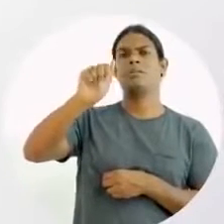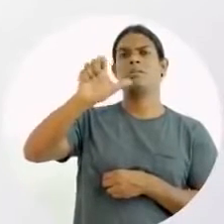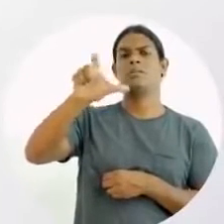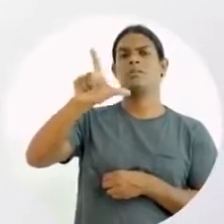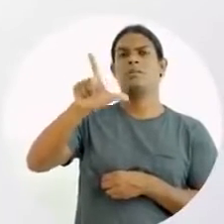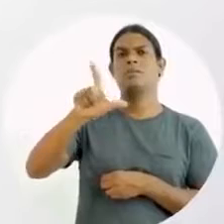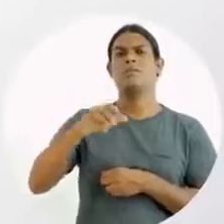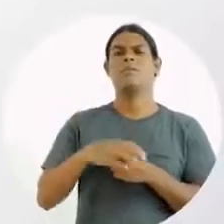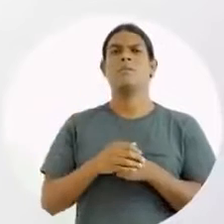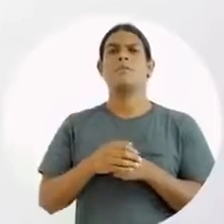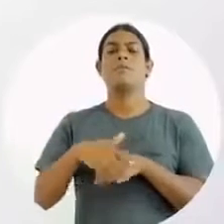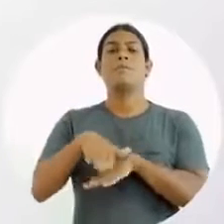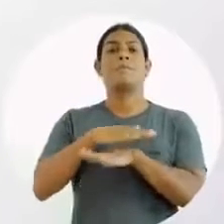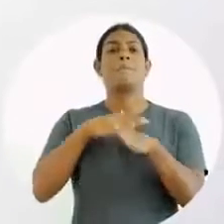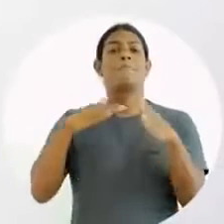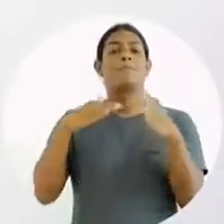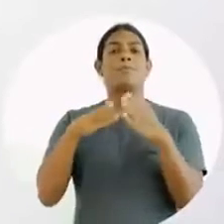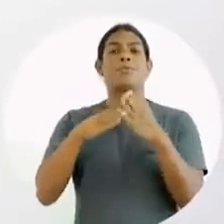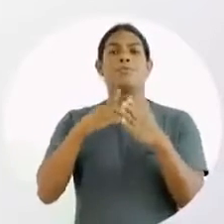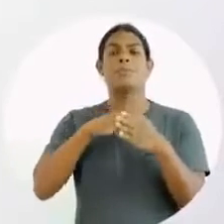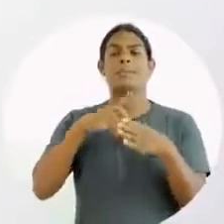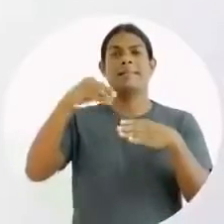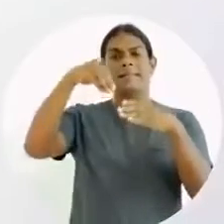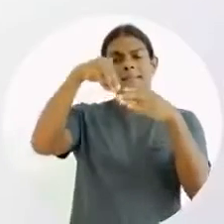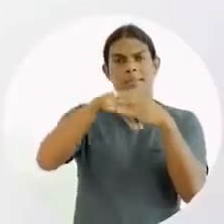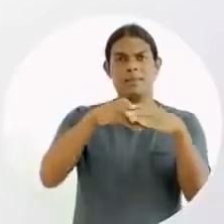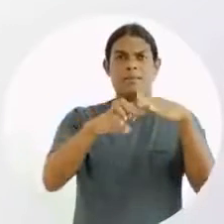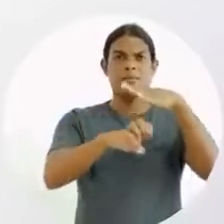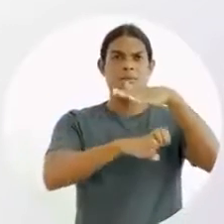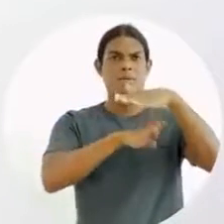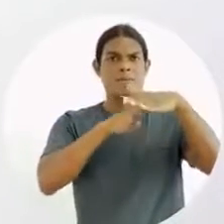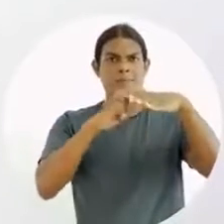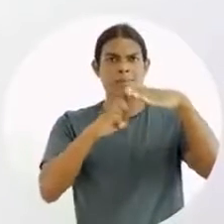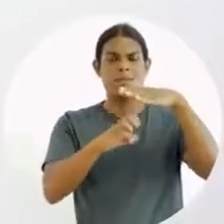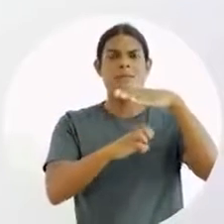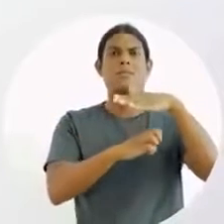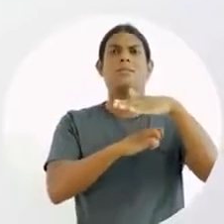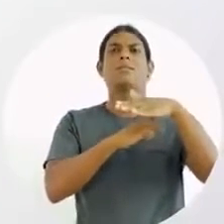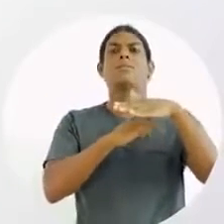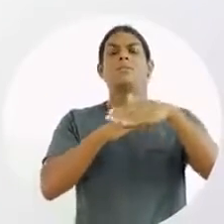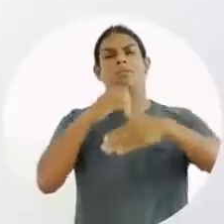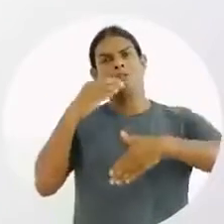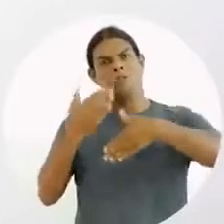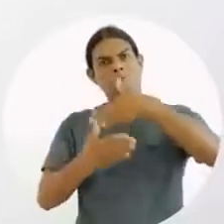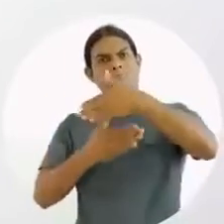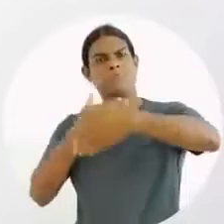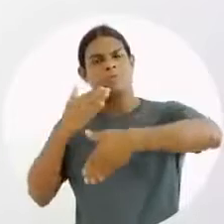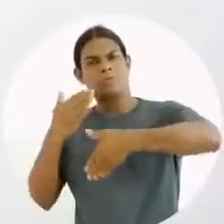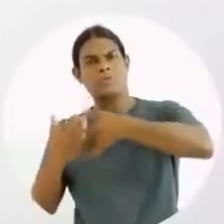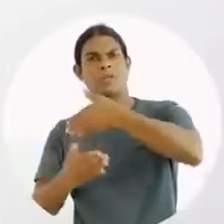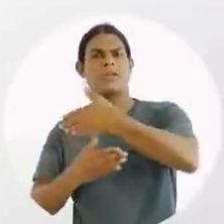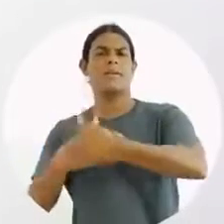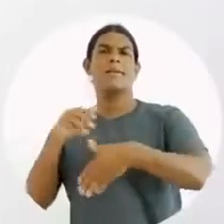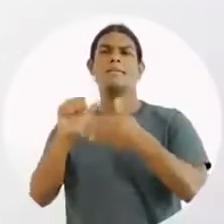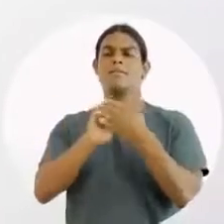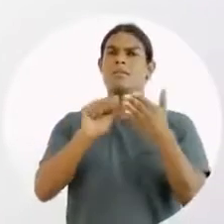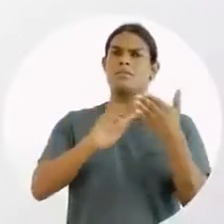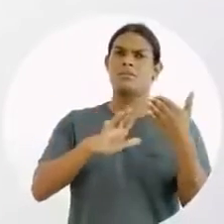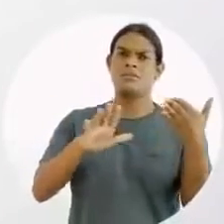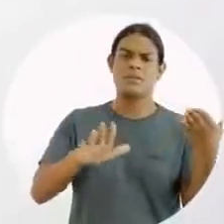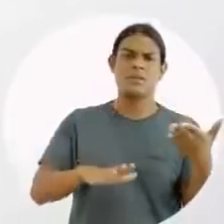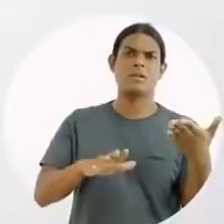interno, ou seja, tudo que eu tenho dentro da minha organização, de processos,